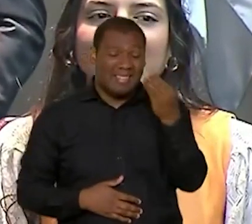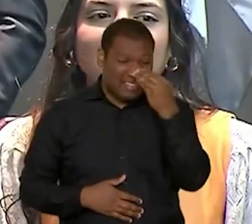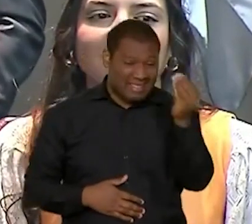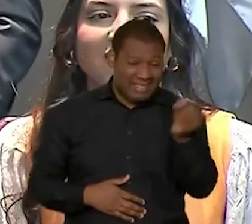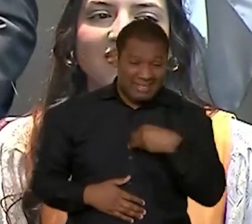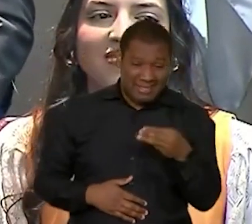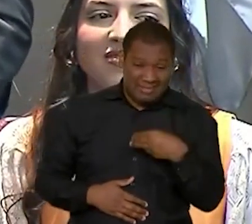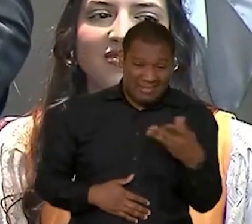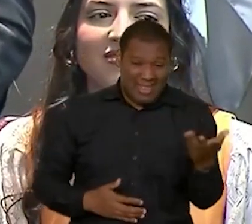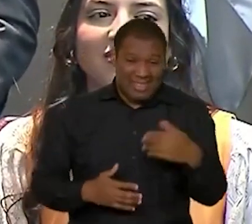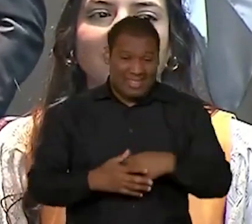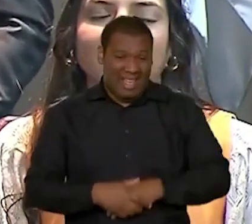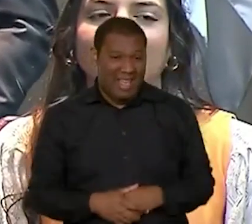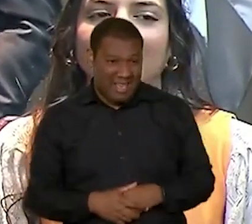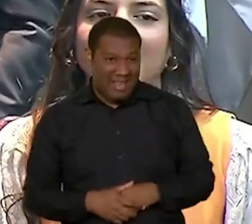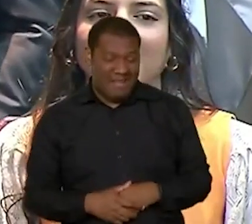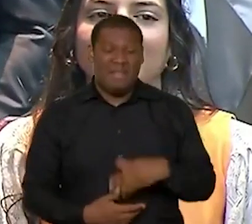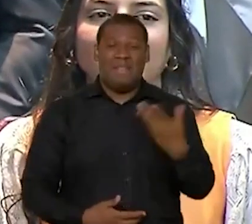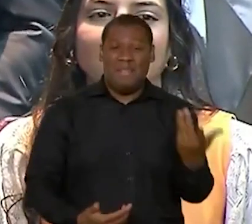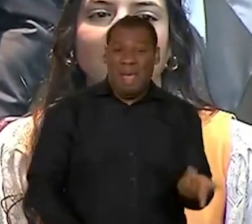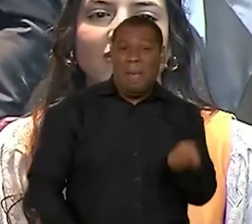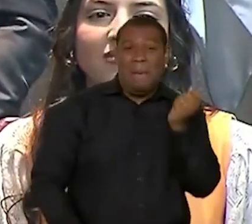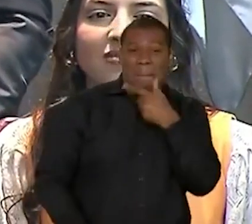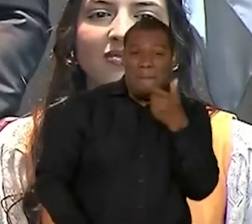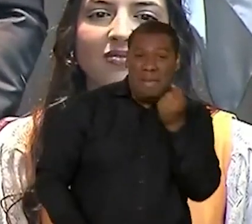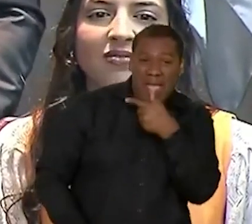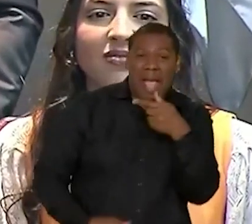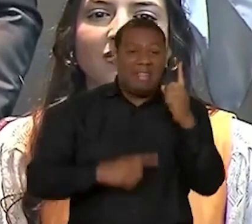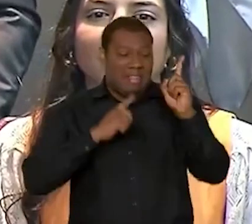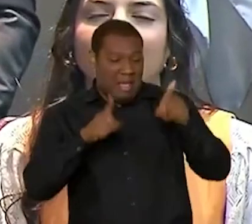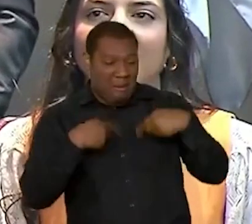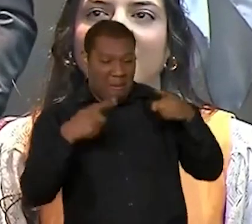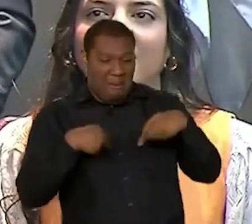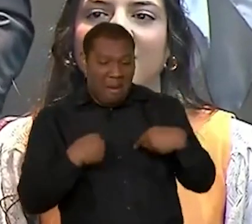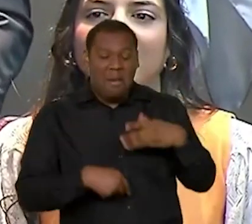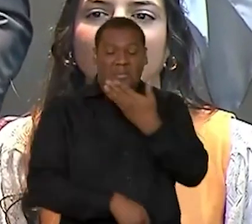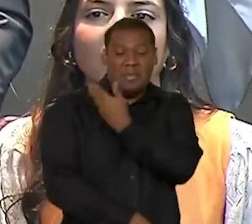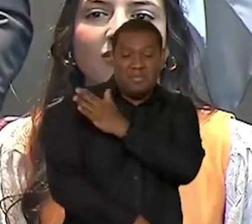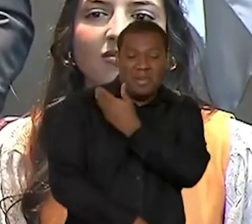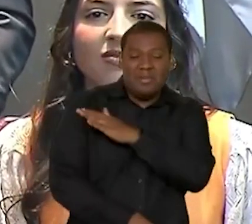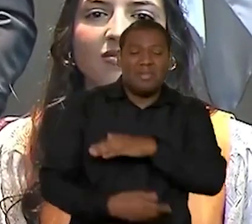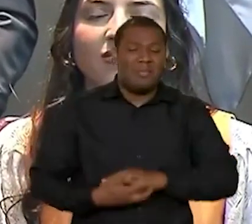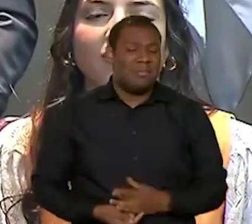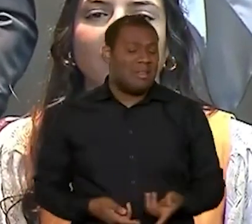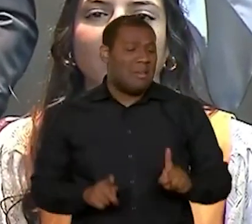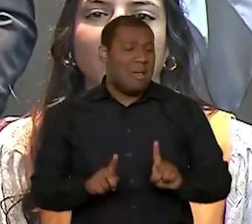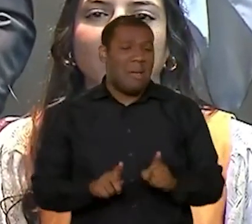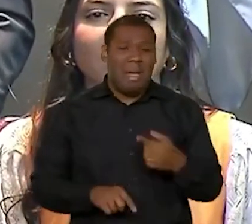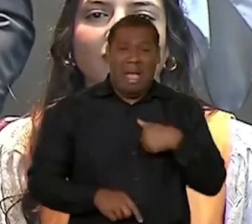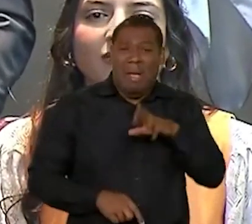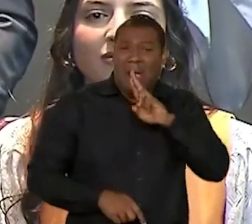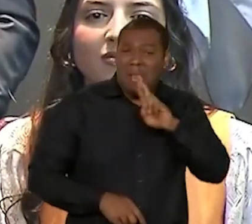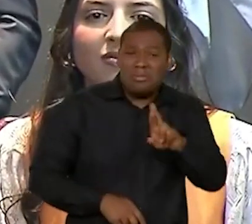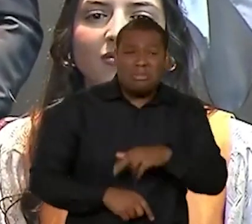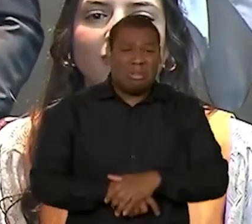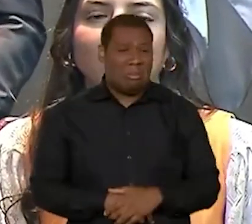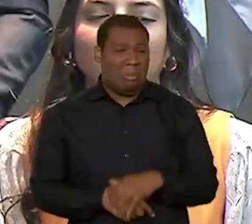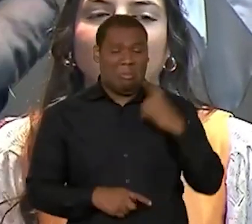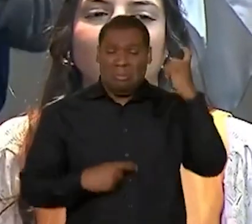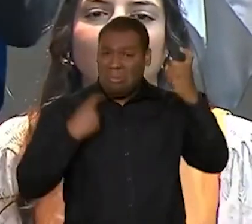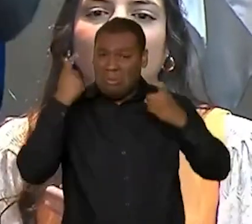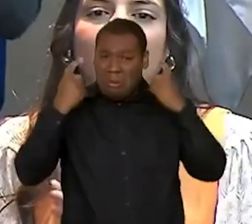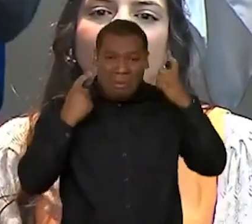partir de ataques infantis e preconceituosos, que, devo dizer, com muita tranquilidade, não me atingem.